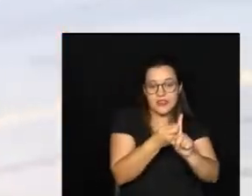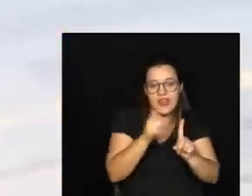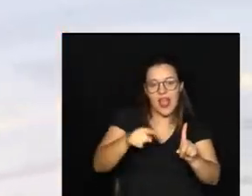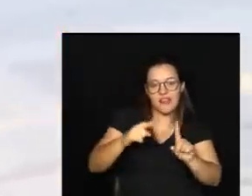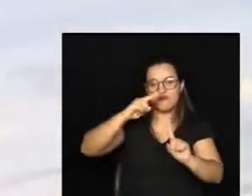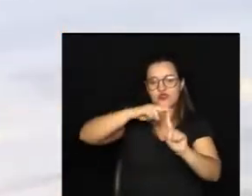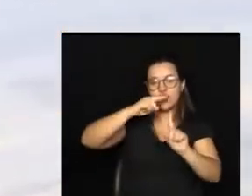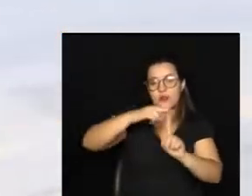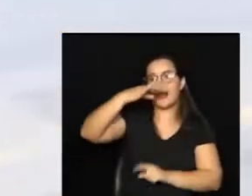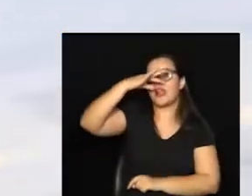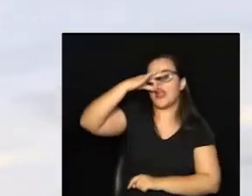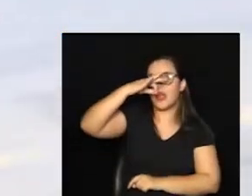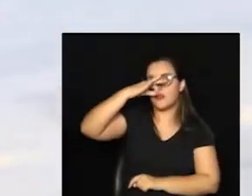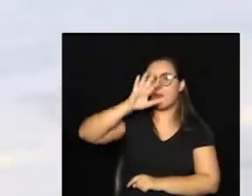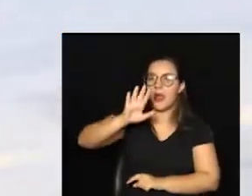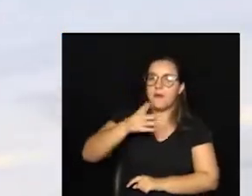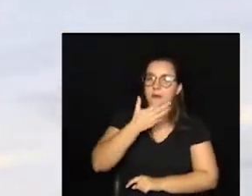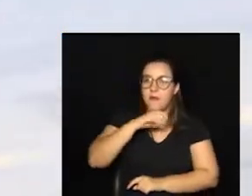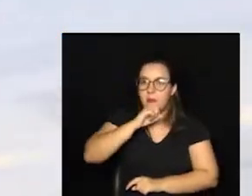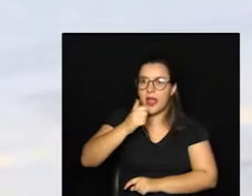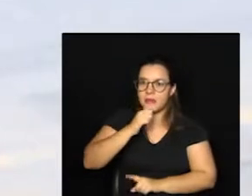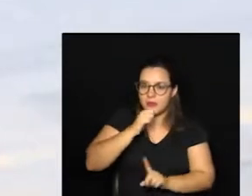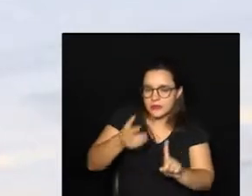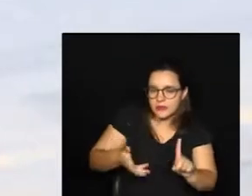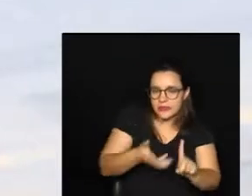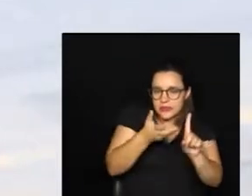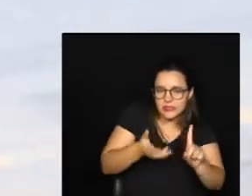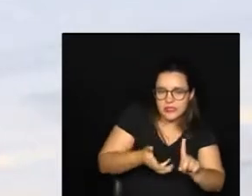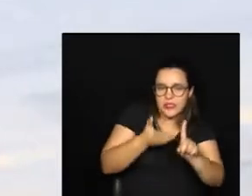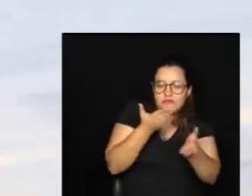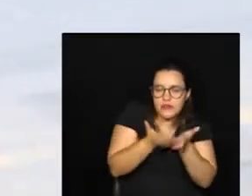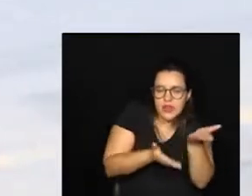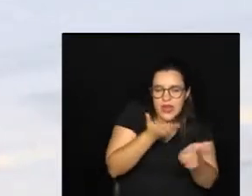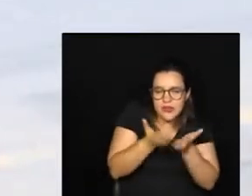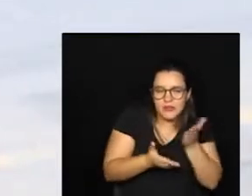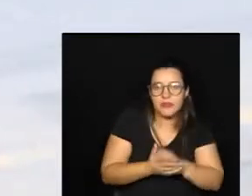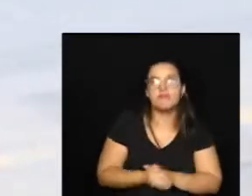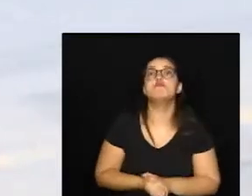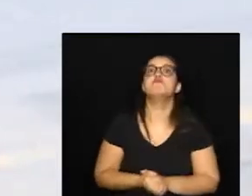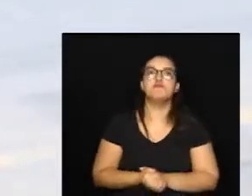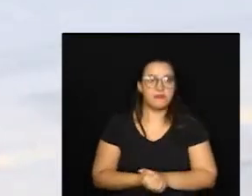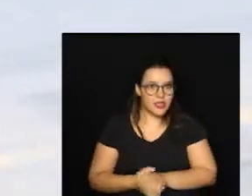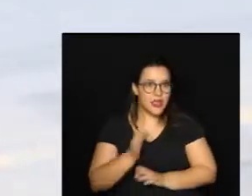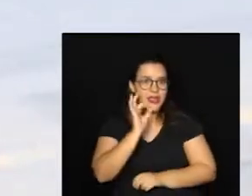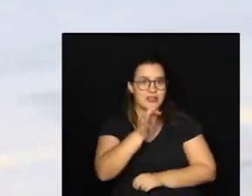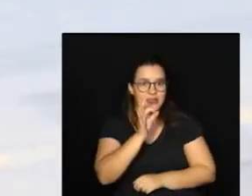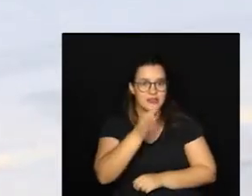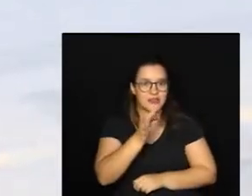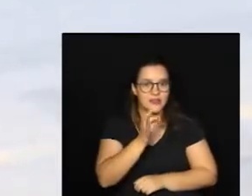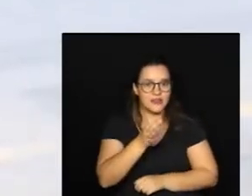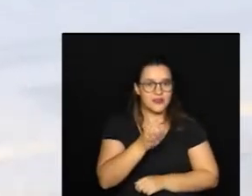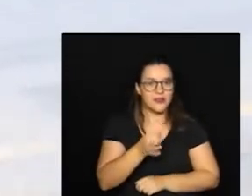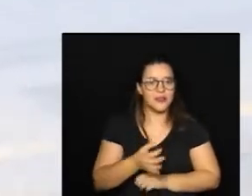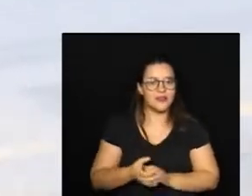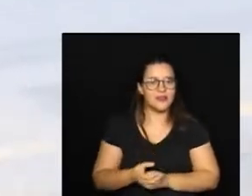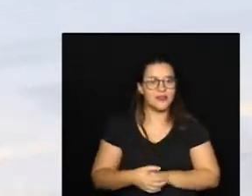preciso ter um incentivo dos pais e um trato melhor com as crianças. Exatamente. Boa tarde, Gabriel. Boa